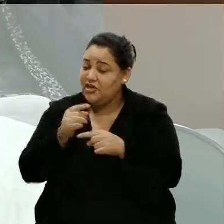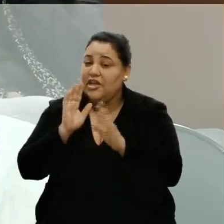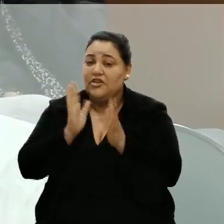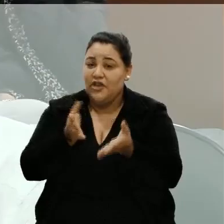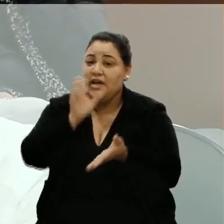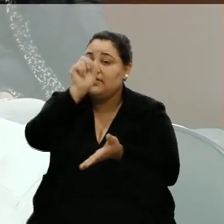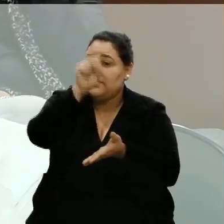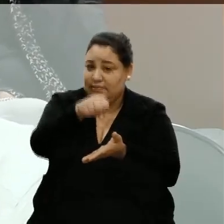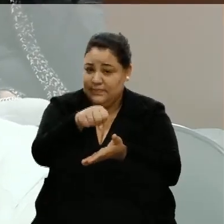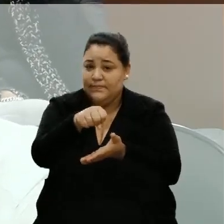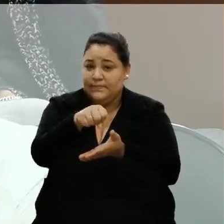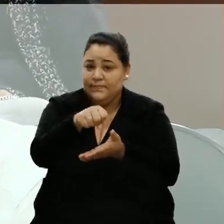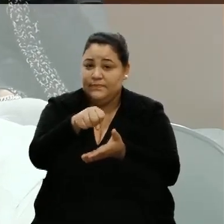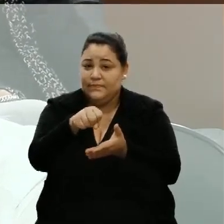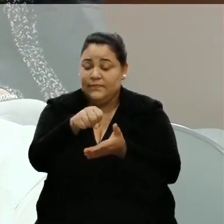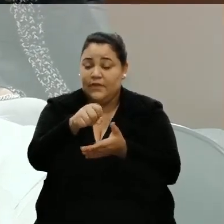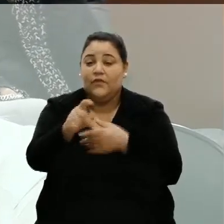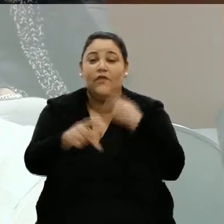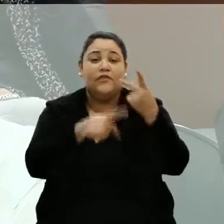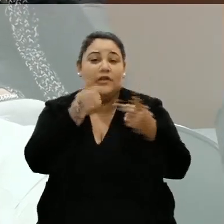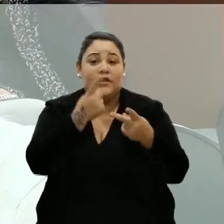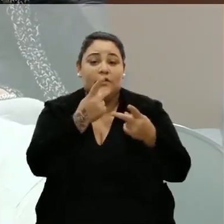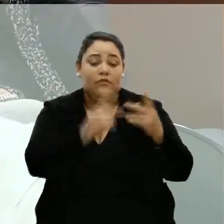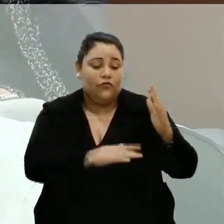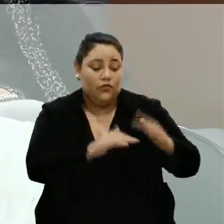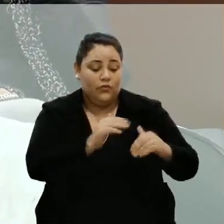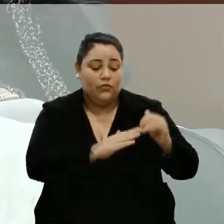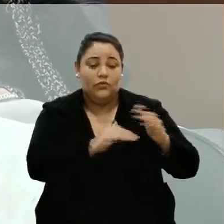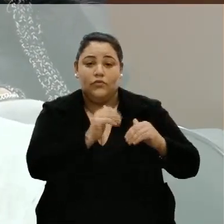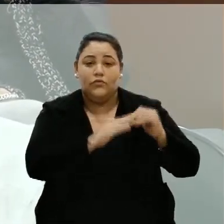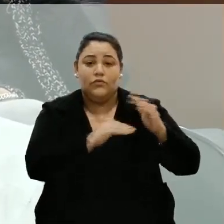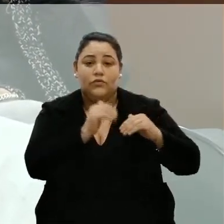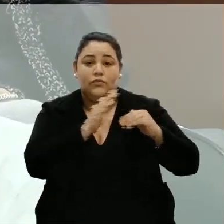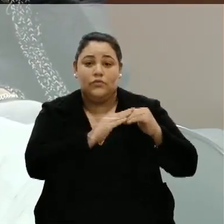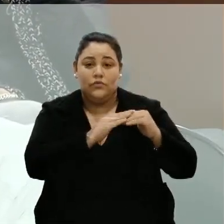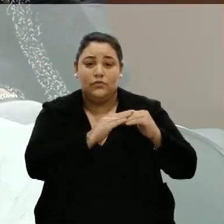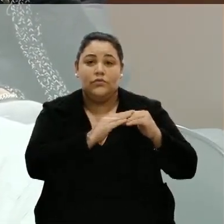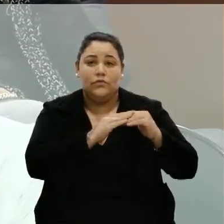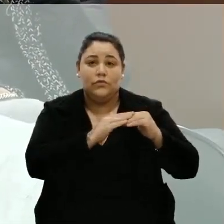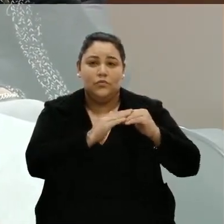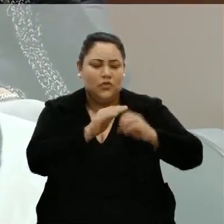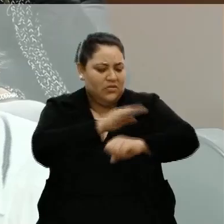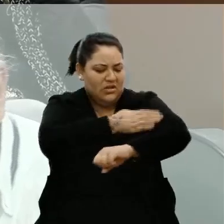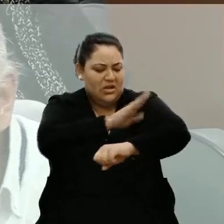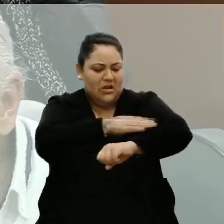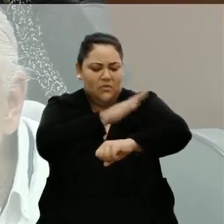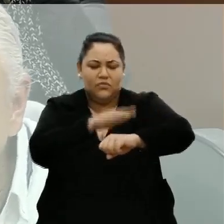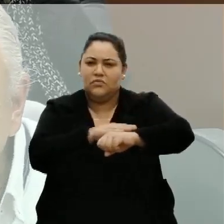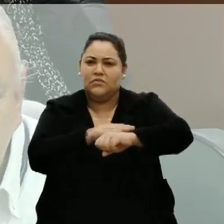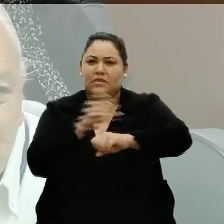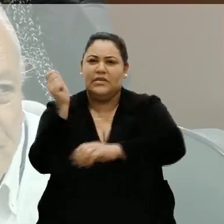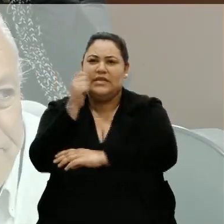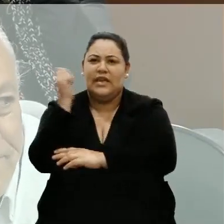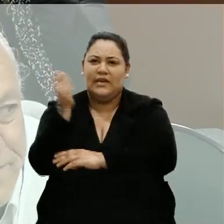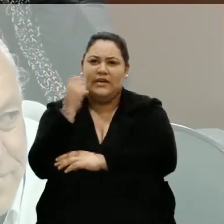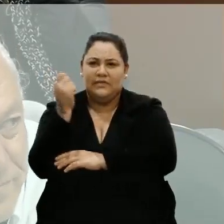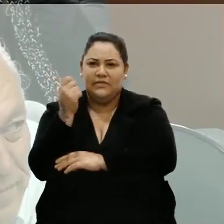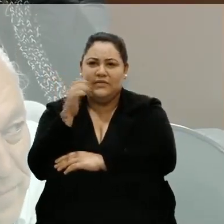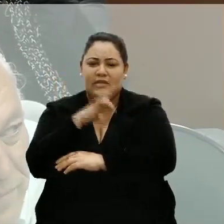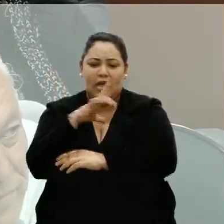situações, foi quando foi construído o Campos da Serra, especificamente. Construíram e deram moradias para milhares de